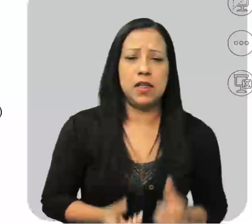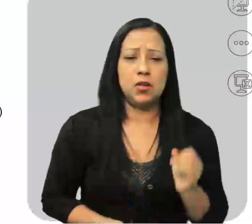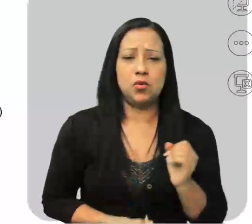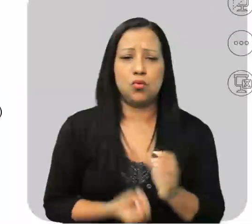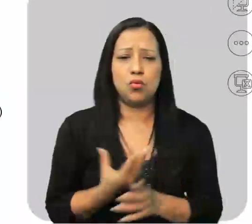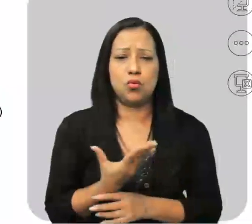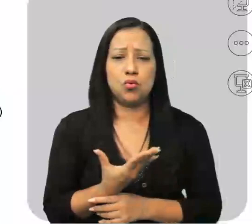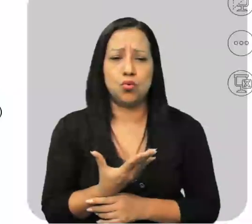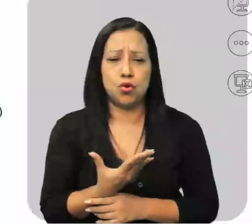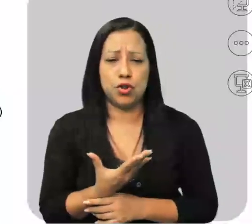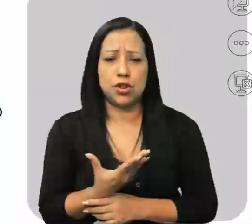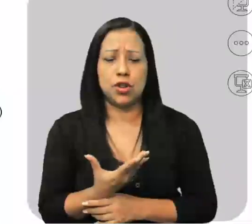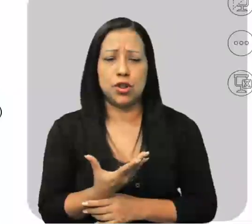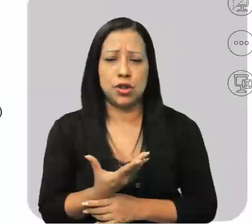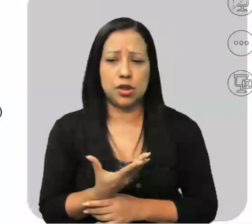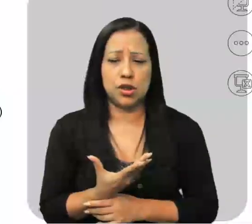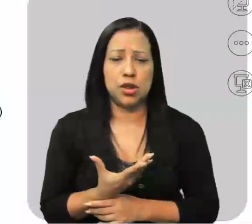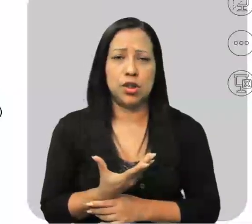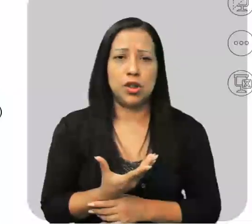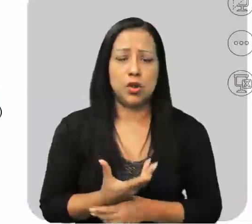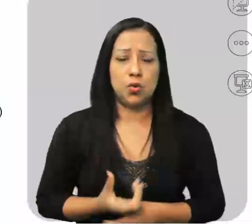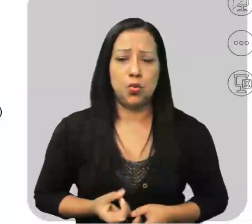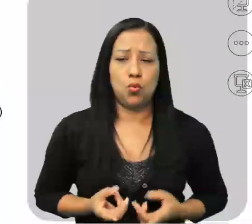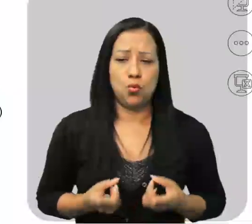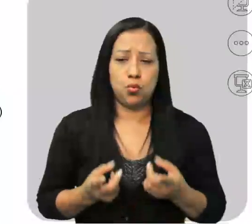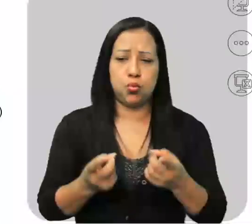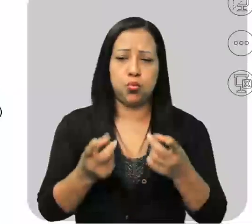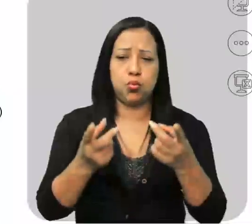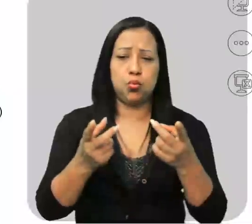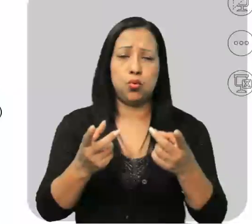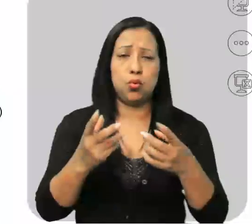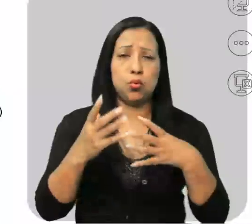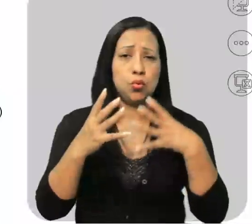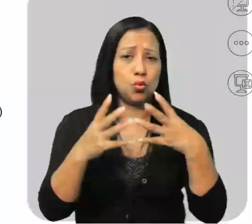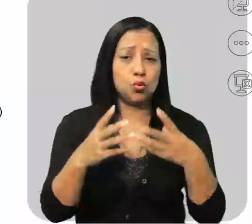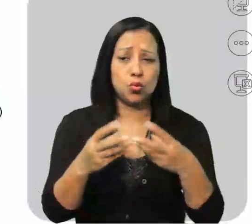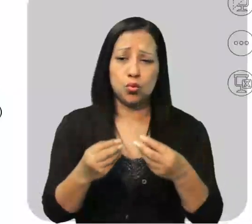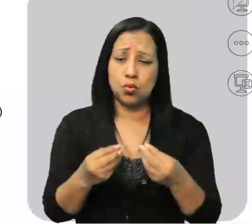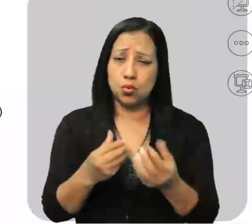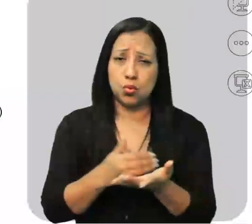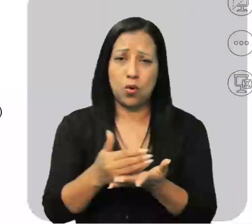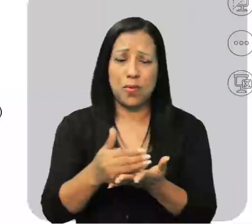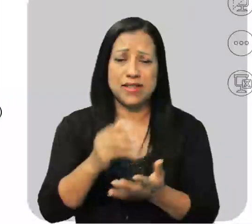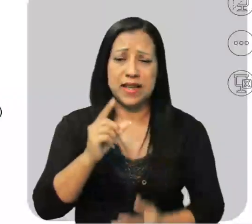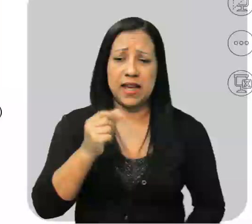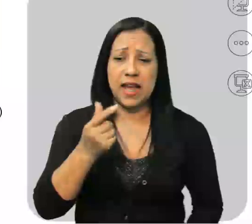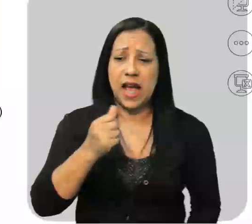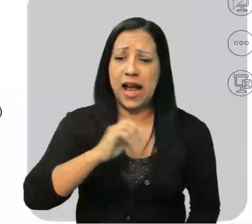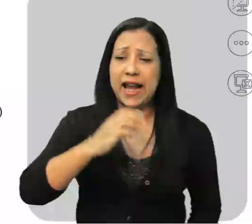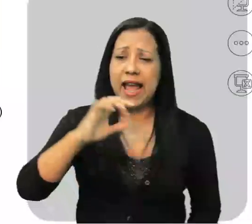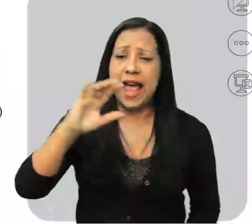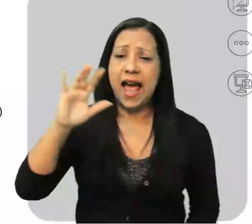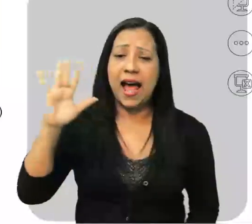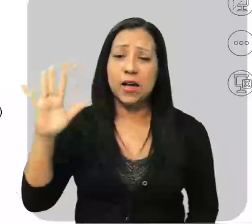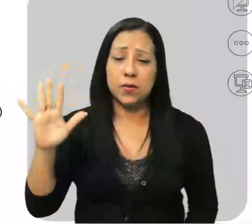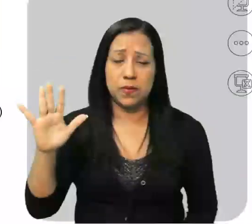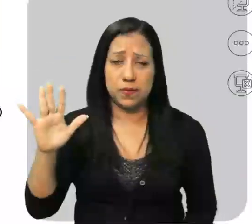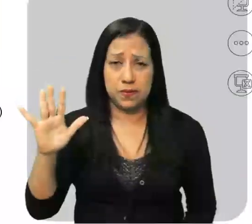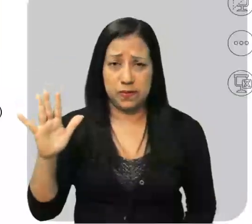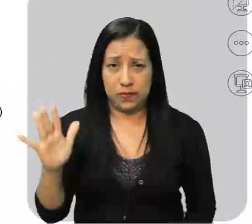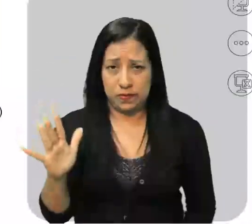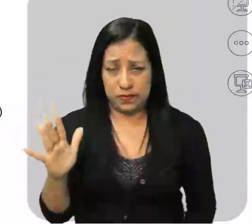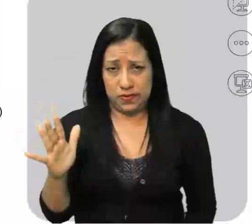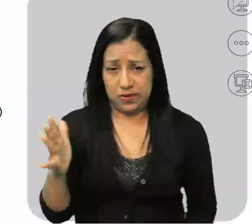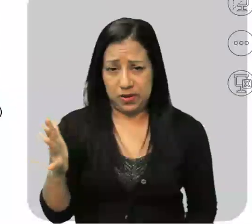ok? Além disso, provoca uma retração de investimentos na cadeia produtiva, em virtude